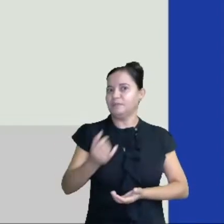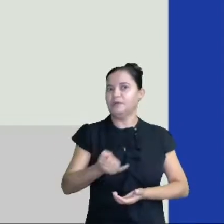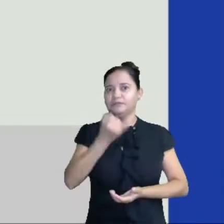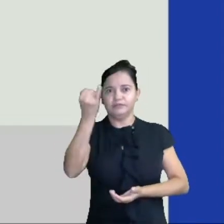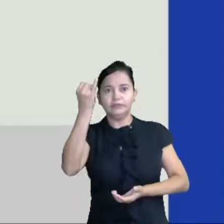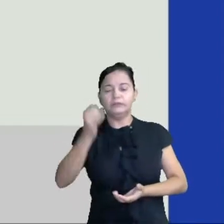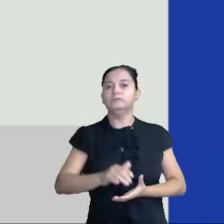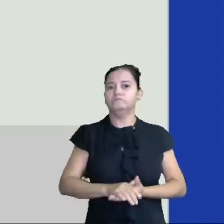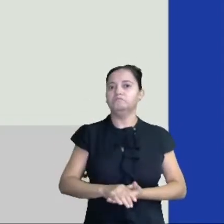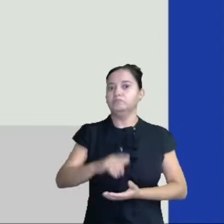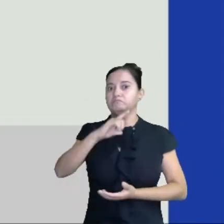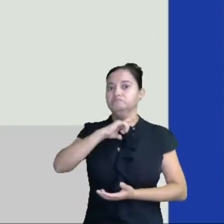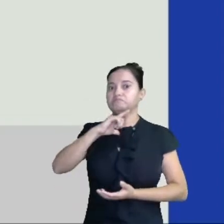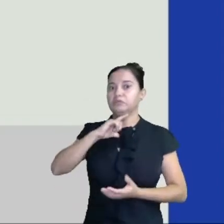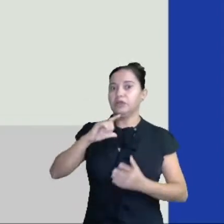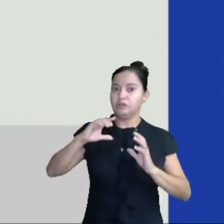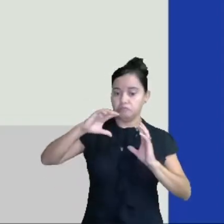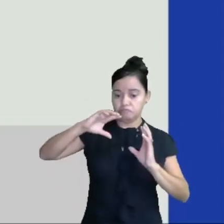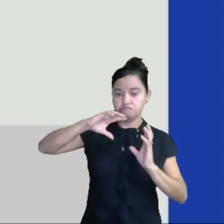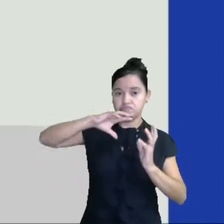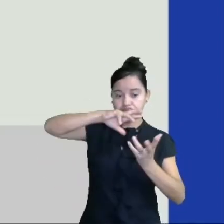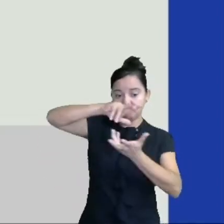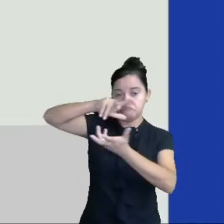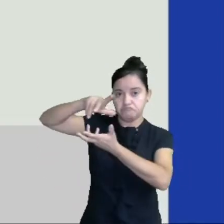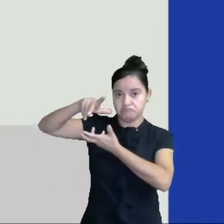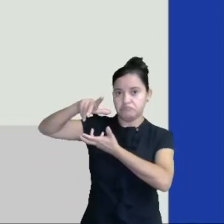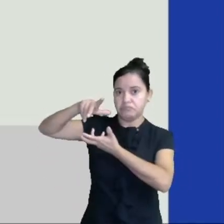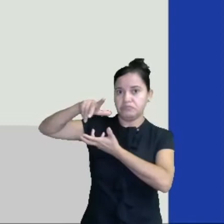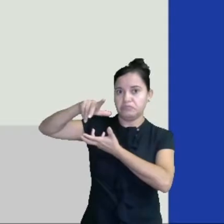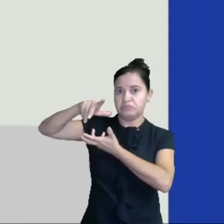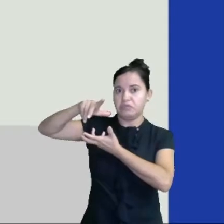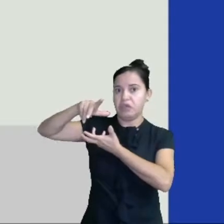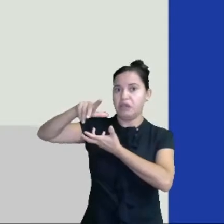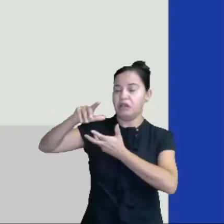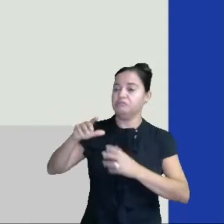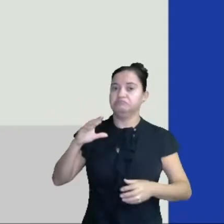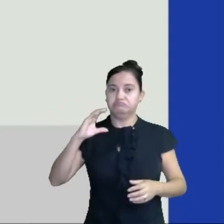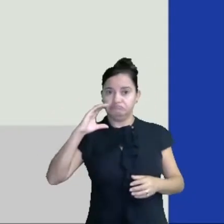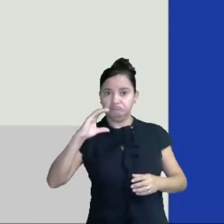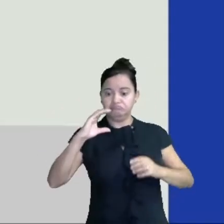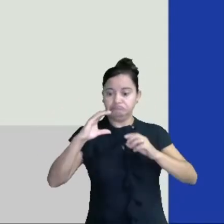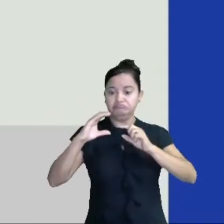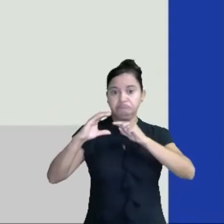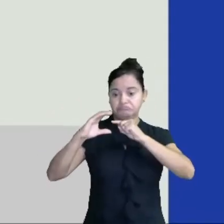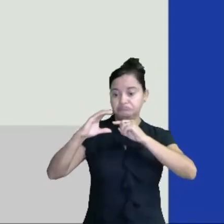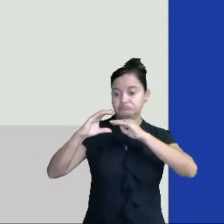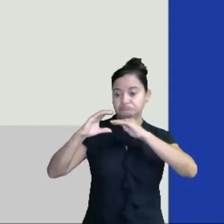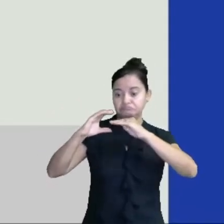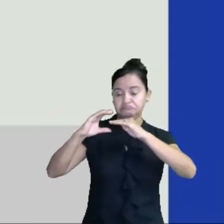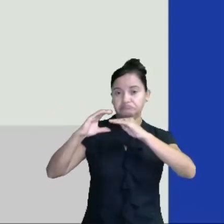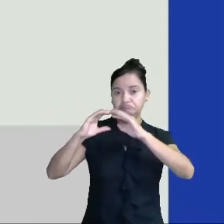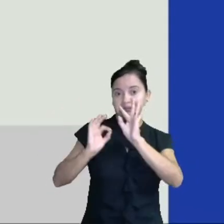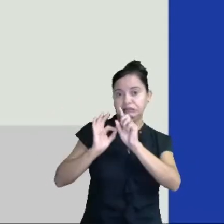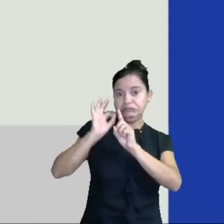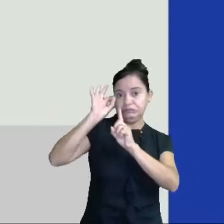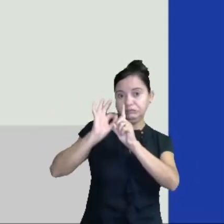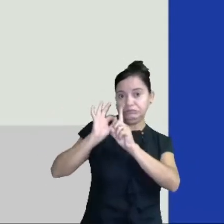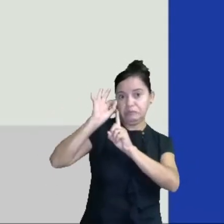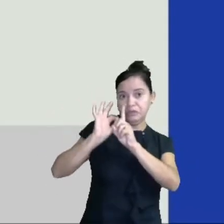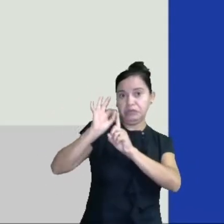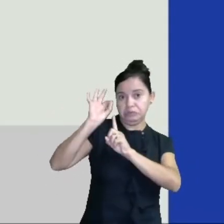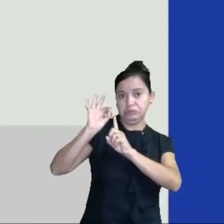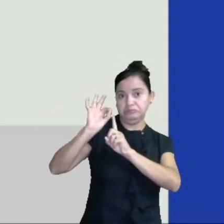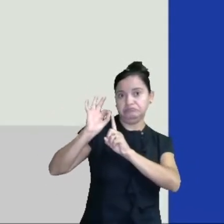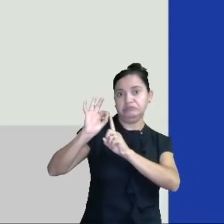o efeito estufa e a camada de ozônio. Esses dois nomes, gente, são nomes que estão o tempo todo em voga e tem muito a ver com a nossa qualidade de